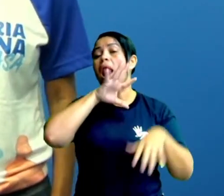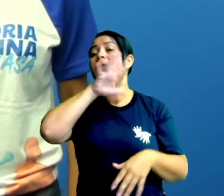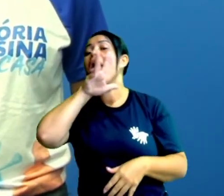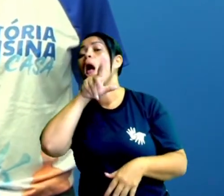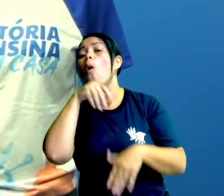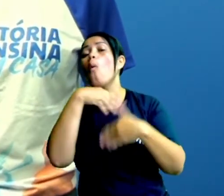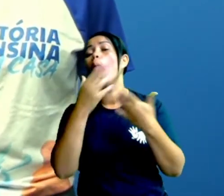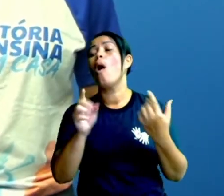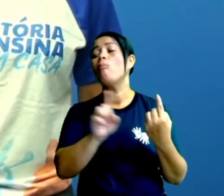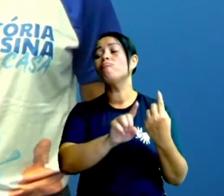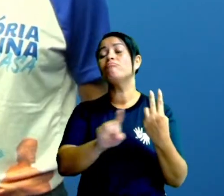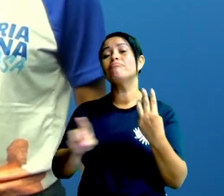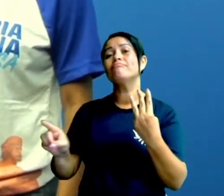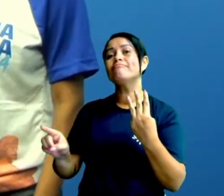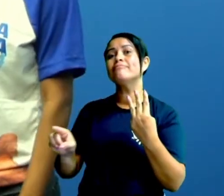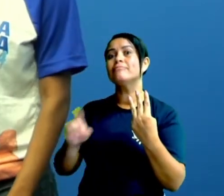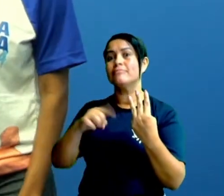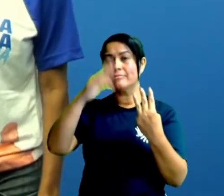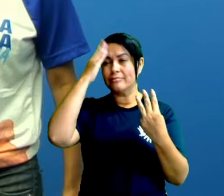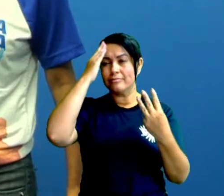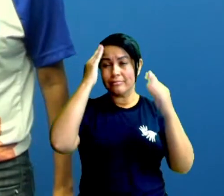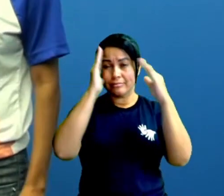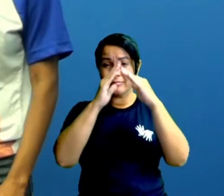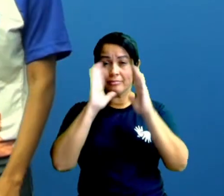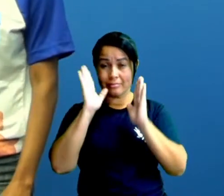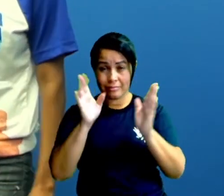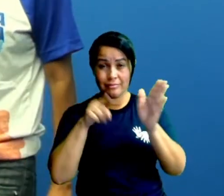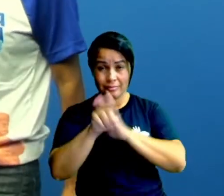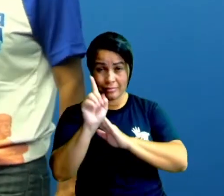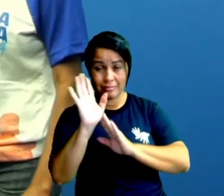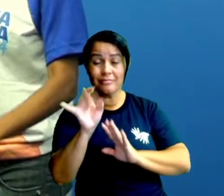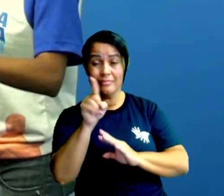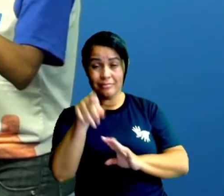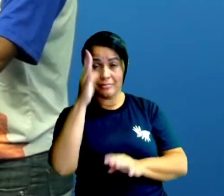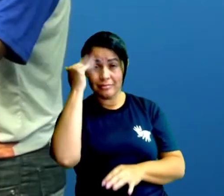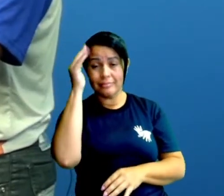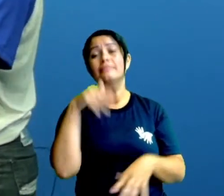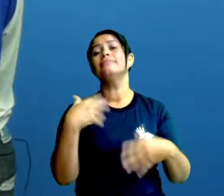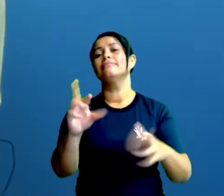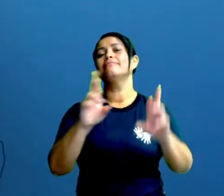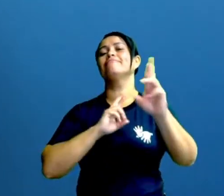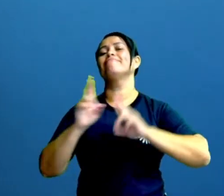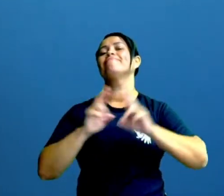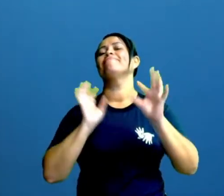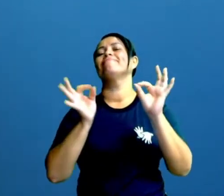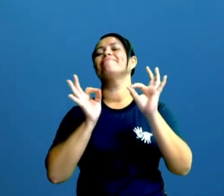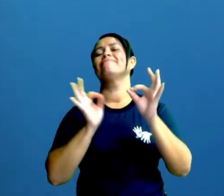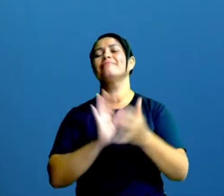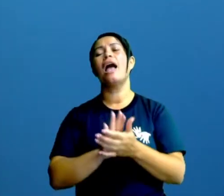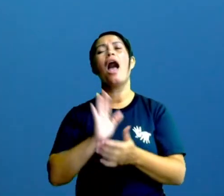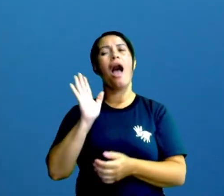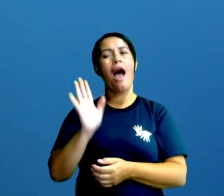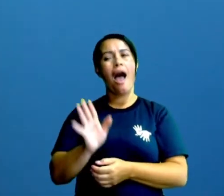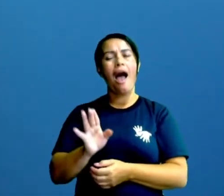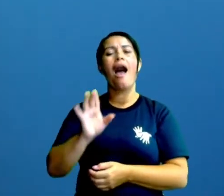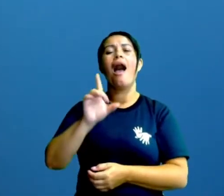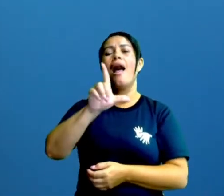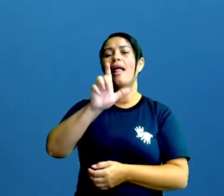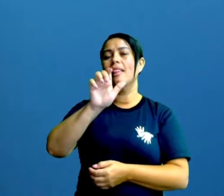sabe muito bem muitas crianças Já disseram que sabem é eu vou dizer leão